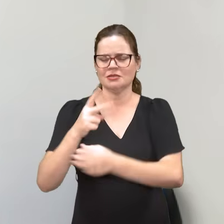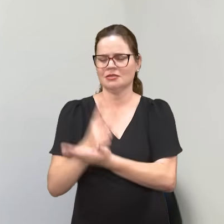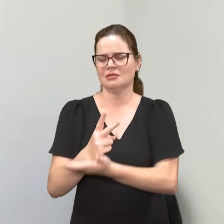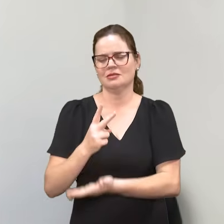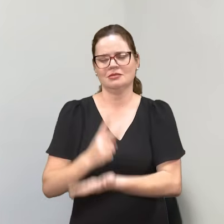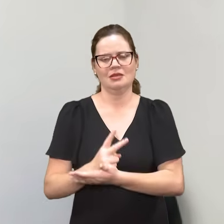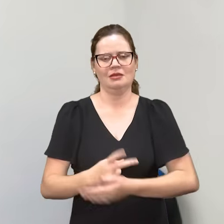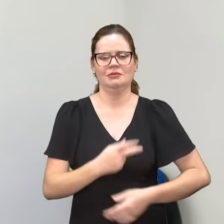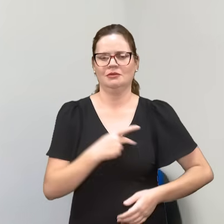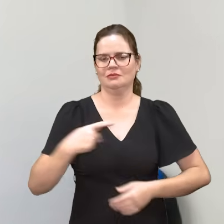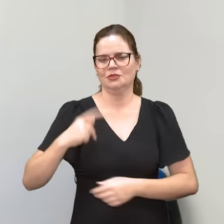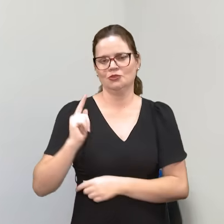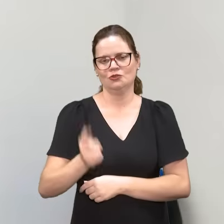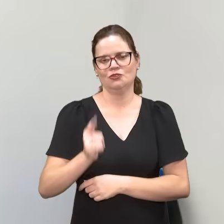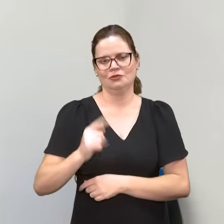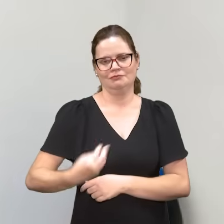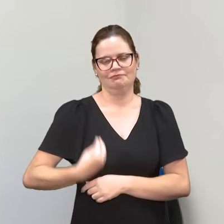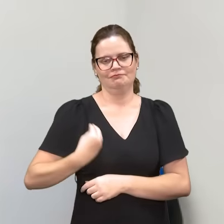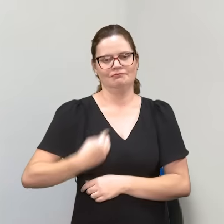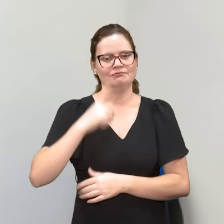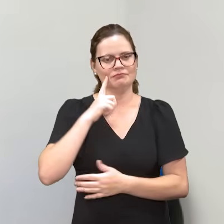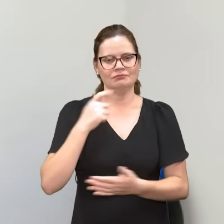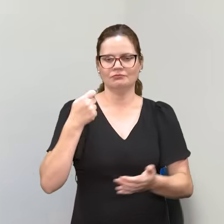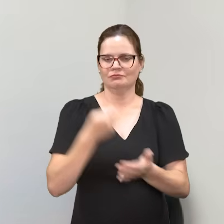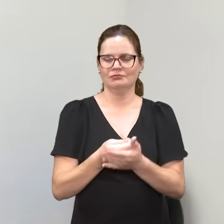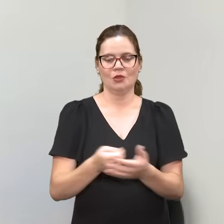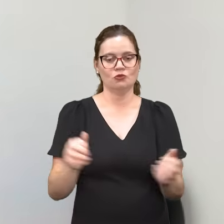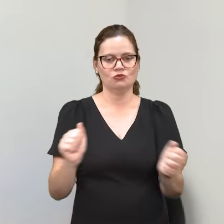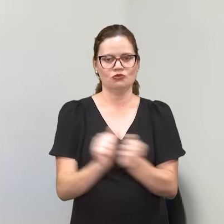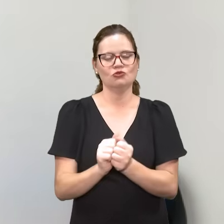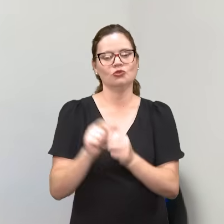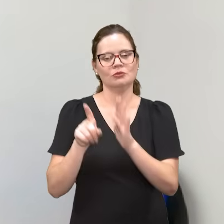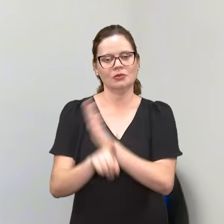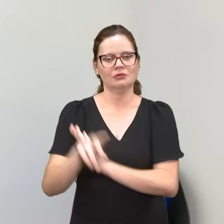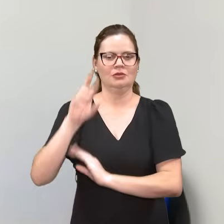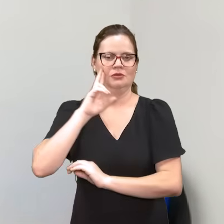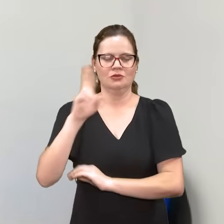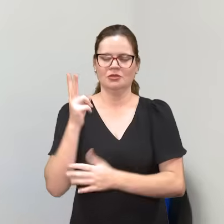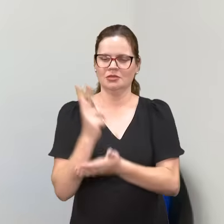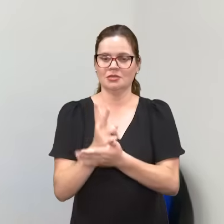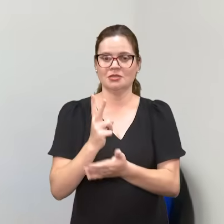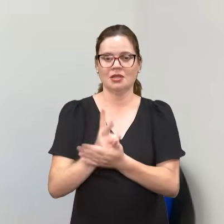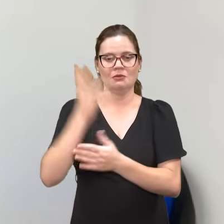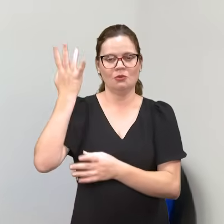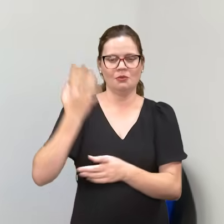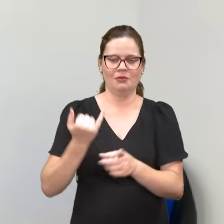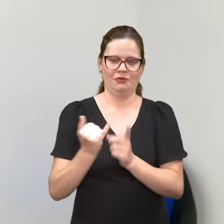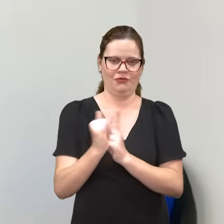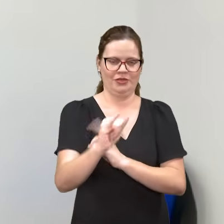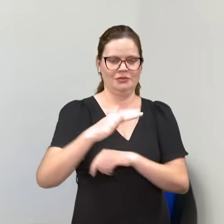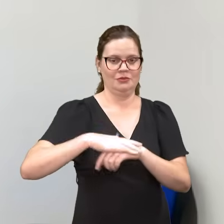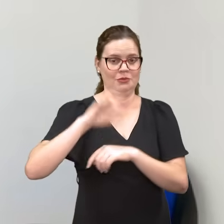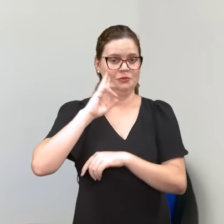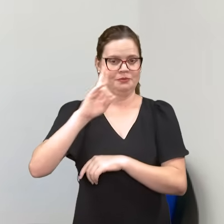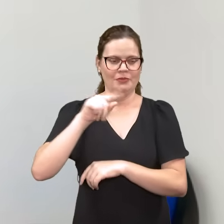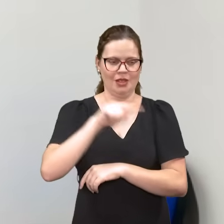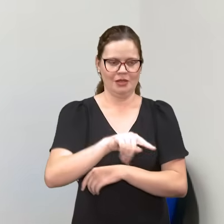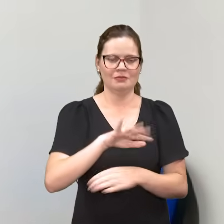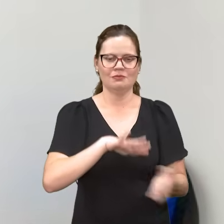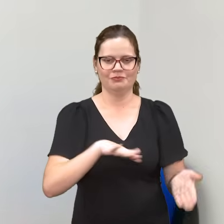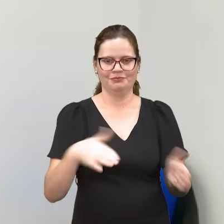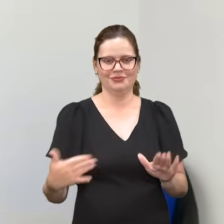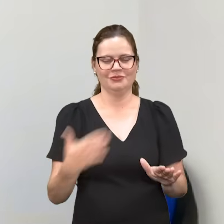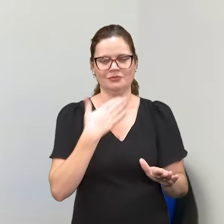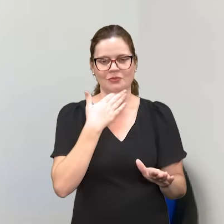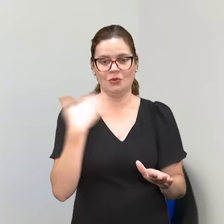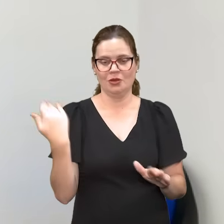Ele sempre presente, sempre tomando as decisões do Senhor, sempre com a palavra vinda de Deus. Ele partiu, mas o